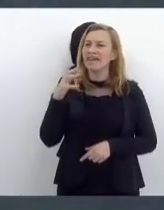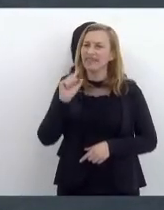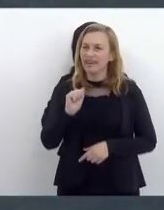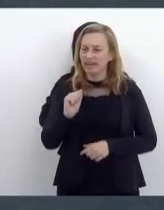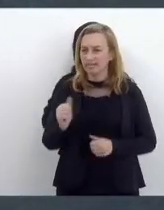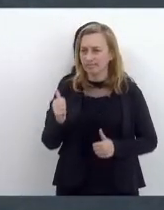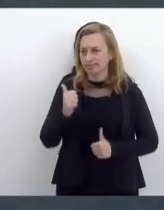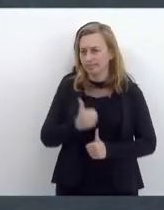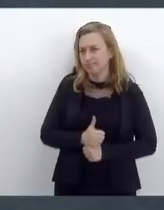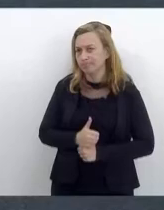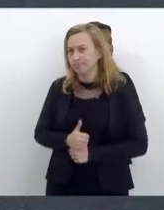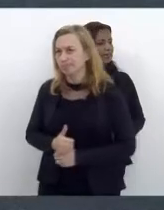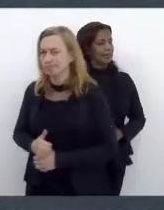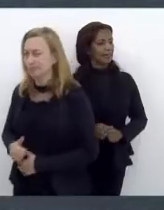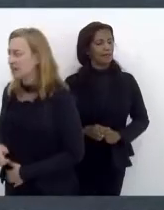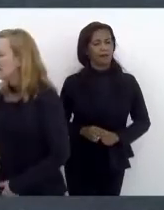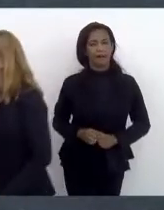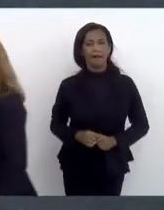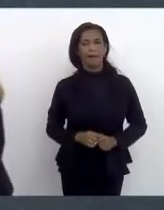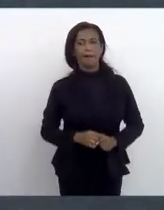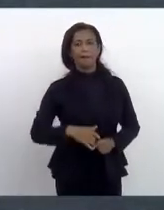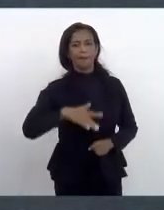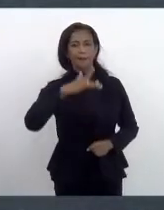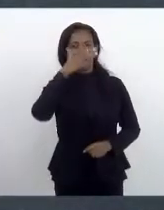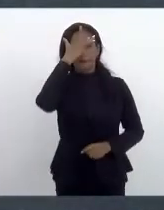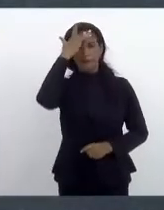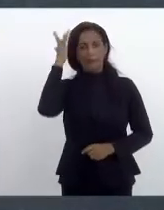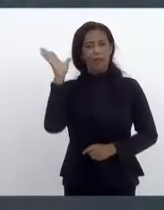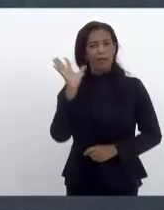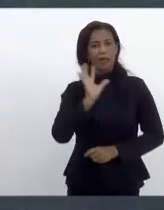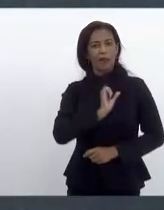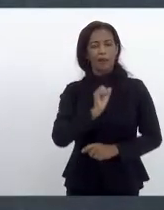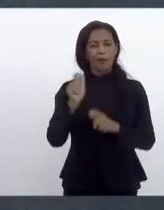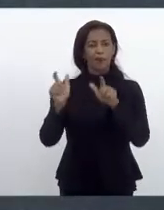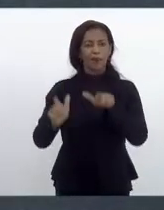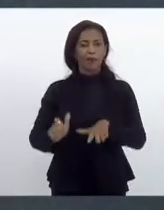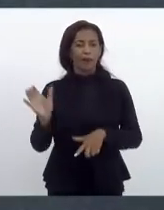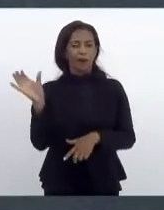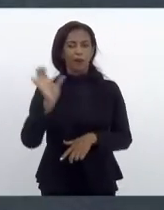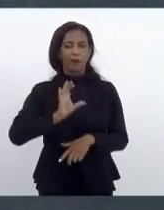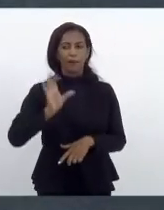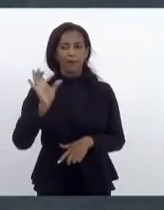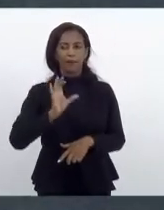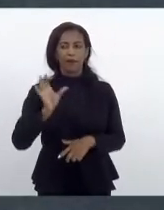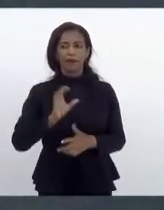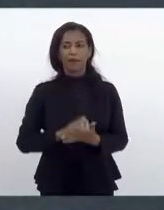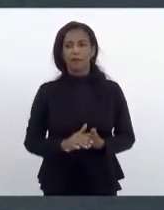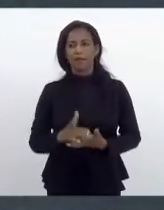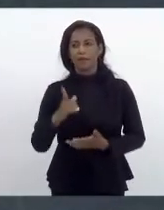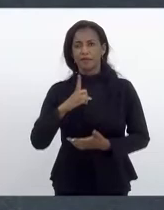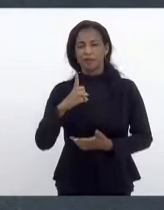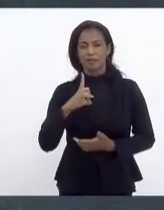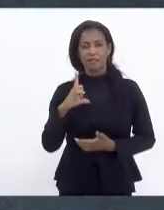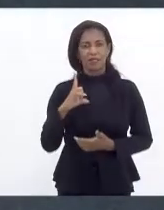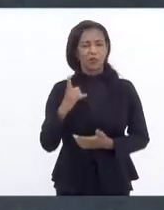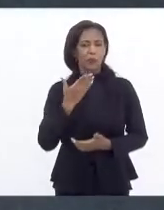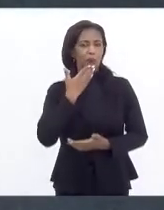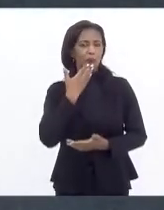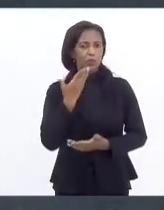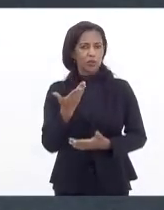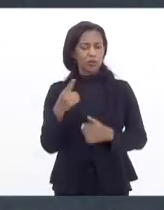moradora muito antiga de Copacabana, uma pessoa que ama aquele local e que trouxe a demanda para o nosso